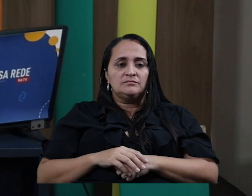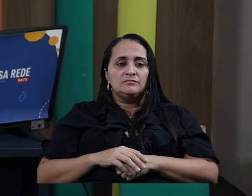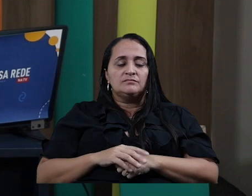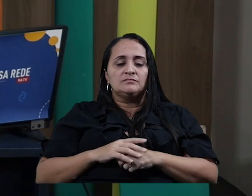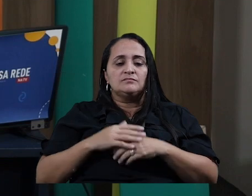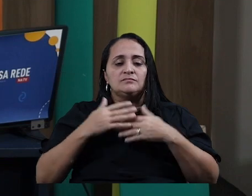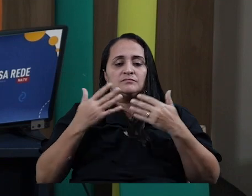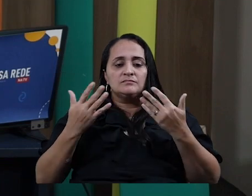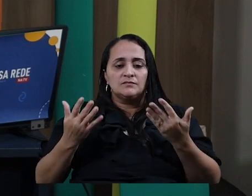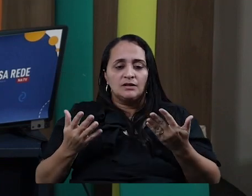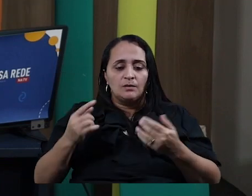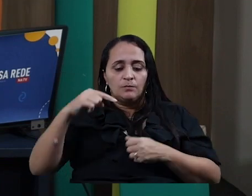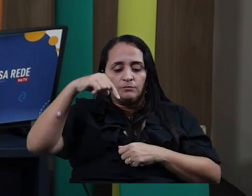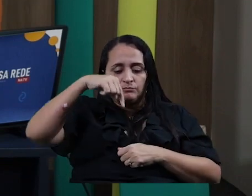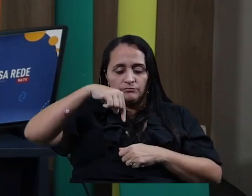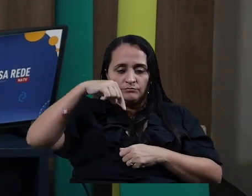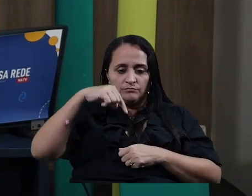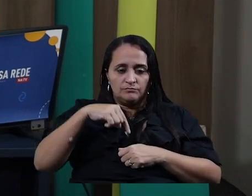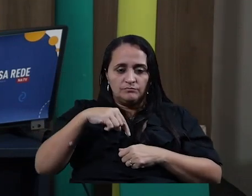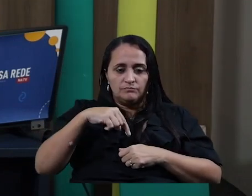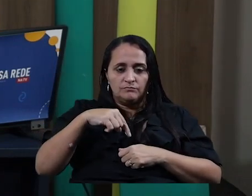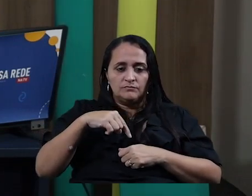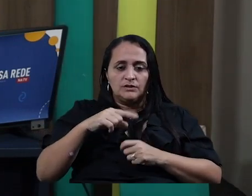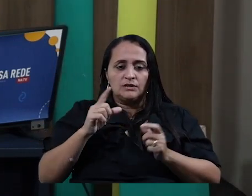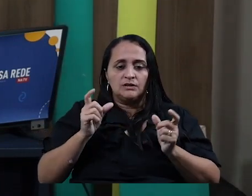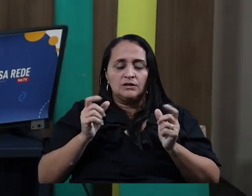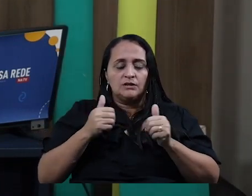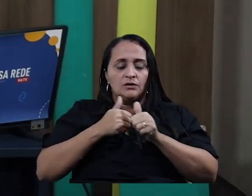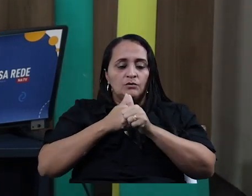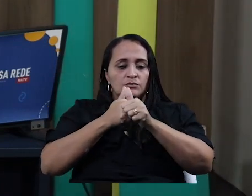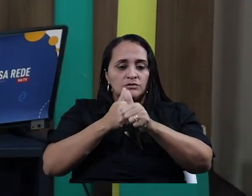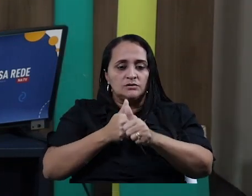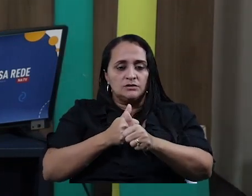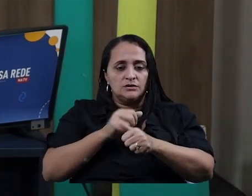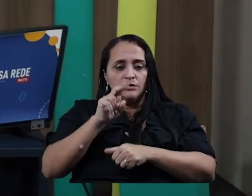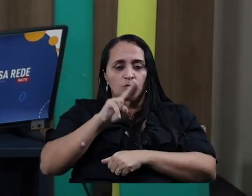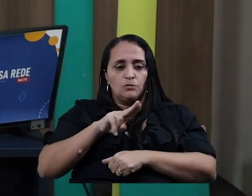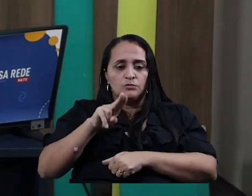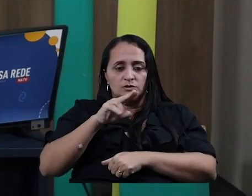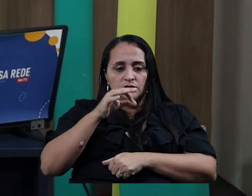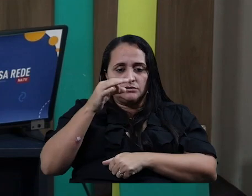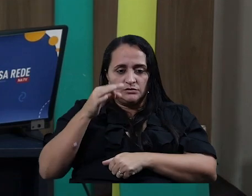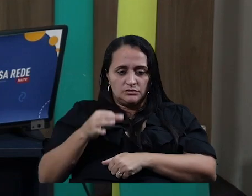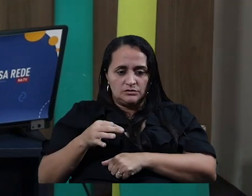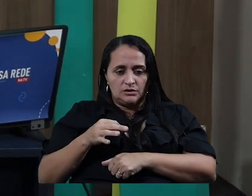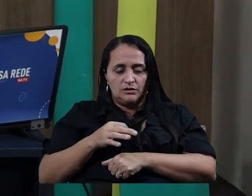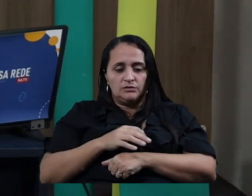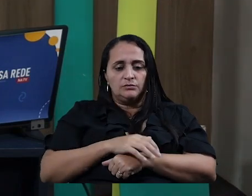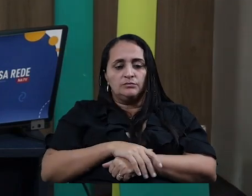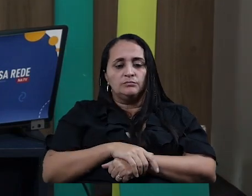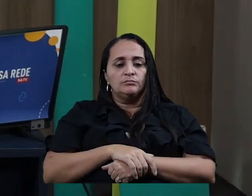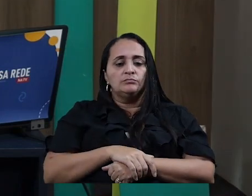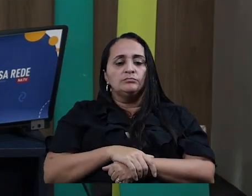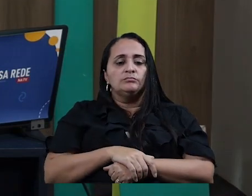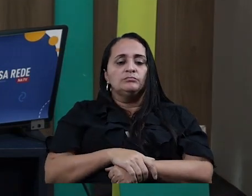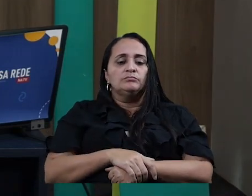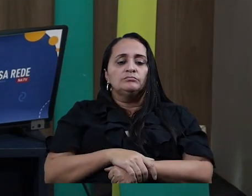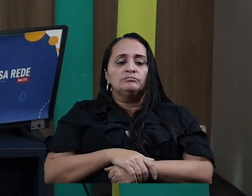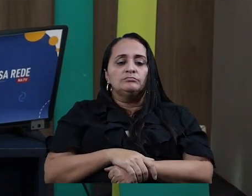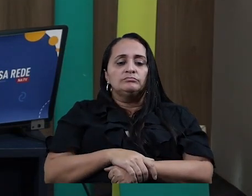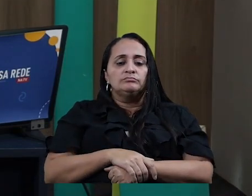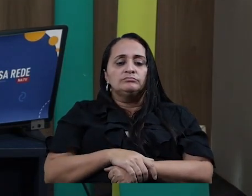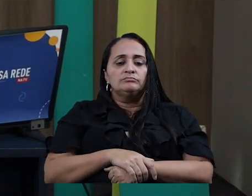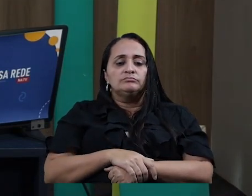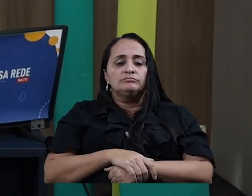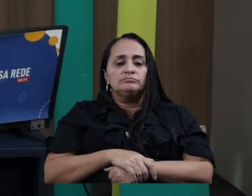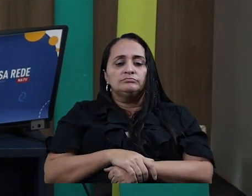Entretanto, no ábaco da figura, os adesivos não seguiam a disposição usual. É aí que ele vai dar a